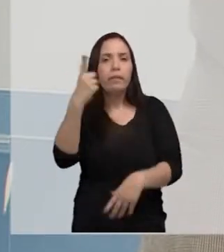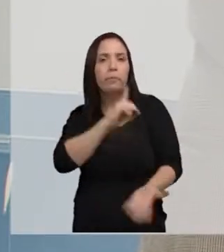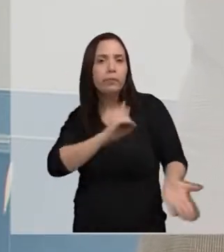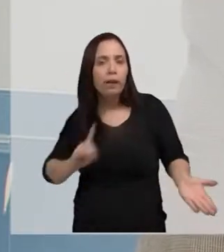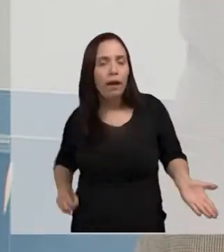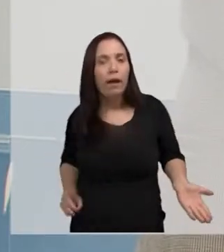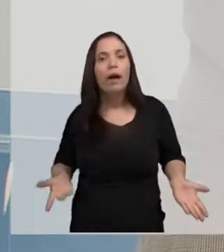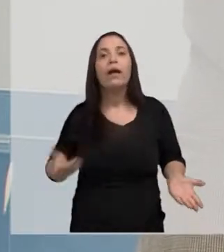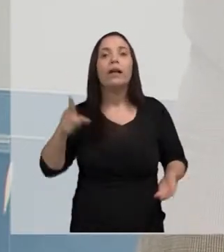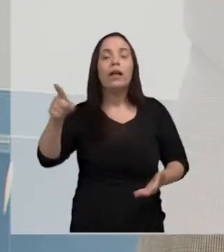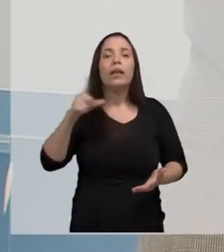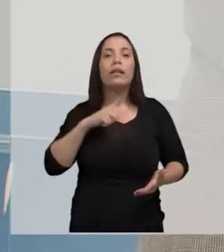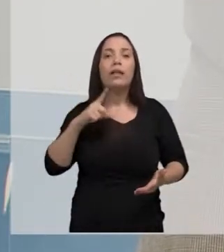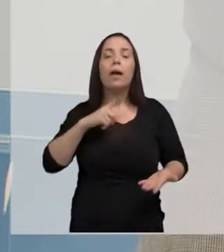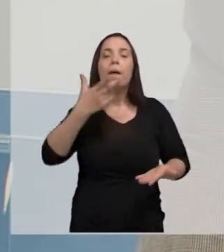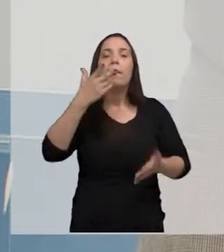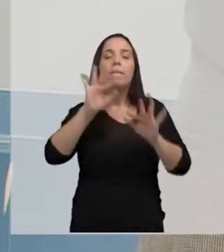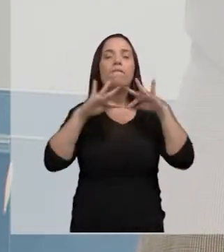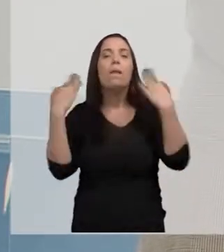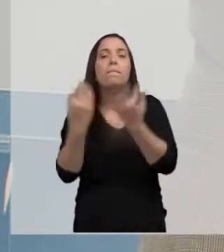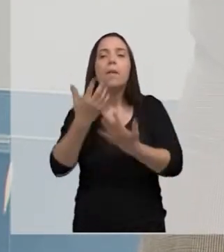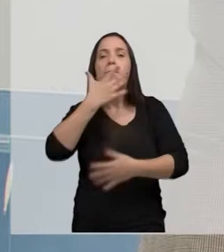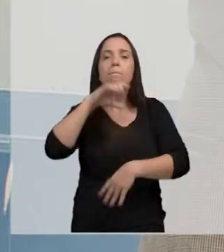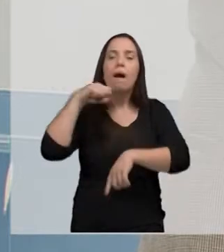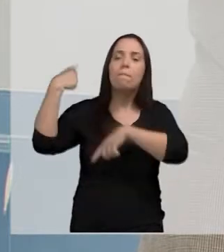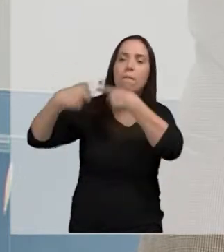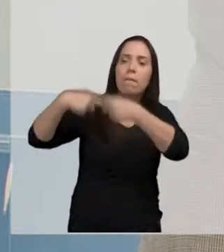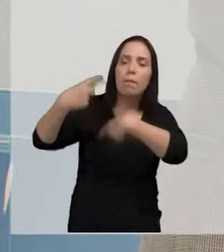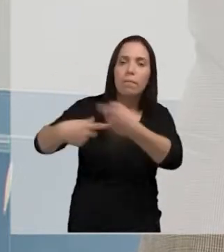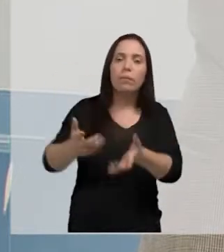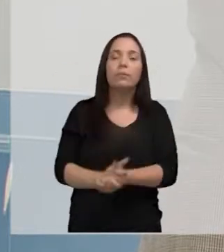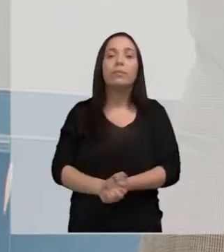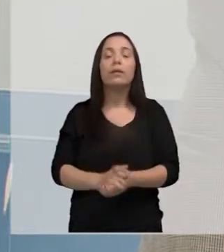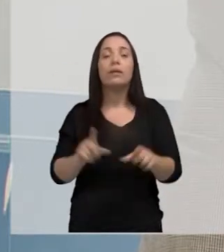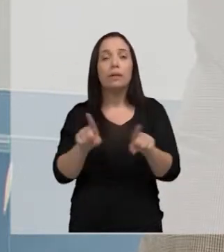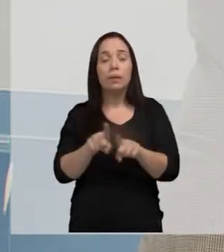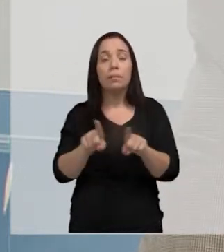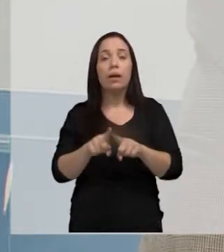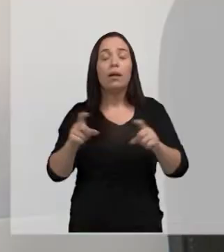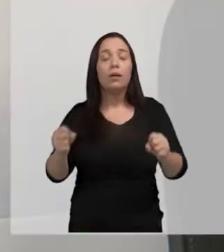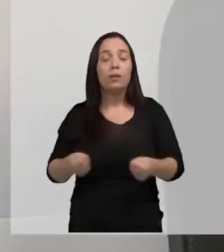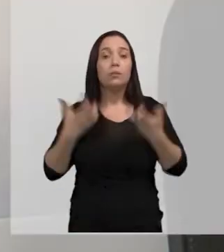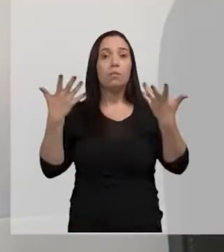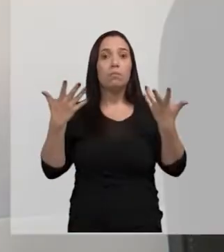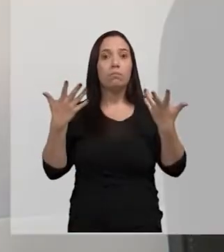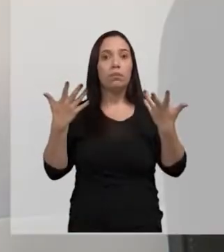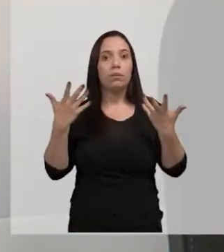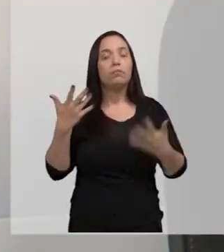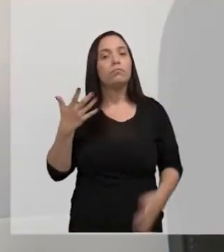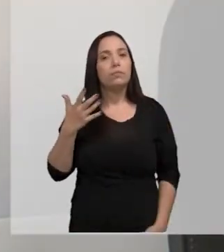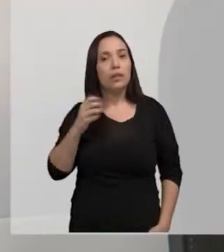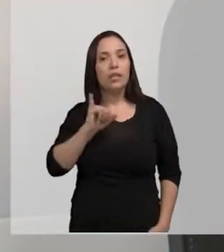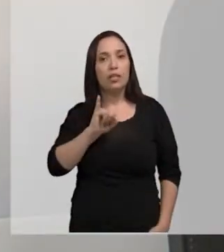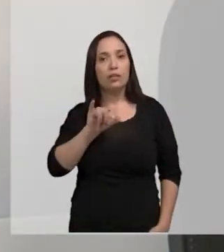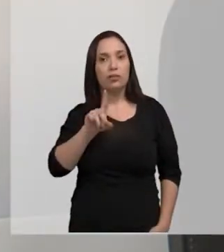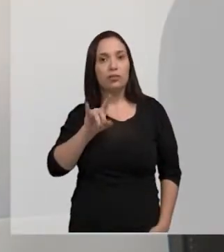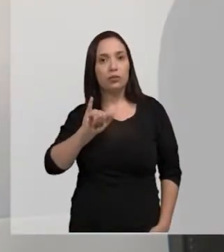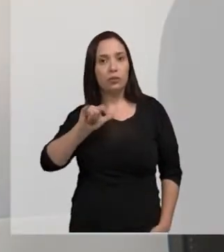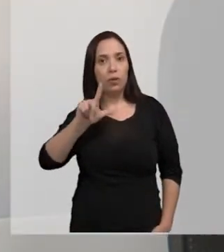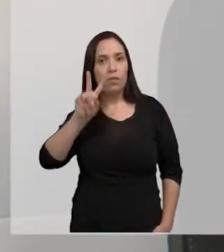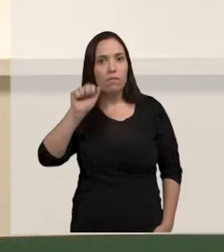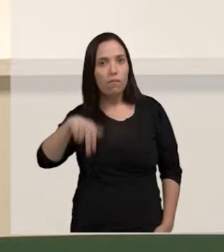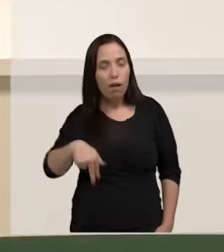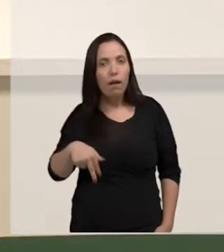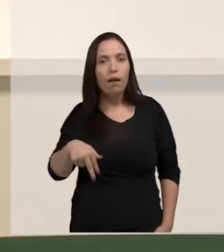né? E de muita tradição do pai dele, que foi deputado federal a vida toda. A grande surpresa, Edilvan, secretário O Edilvan